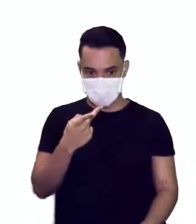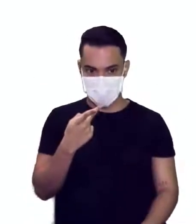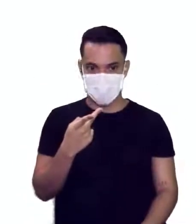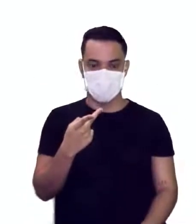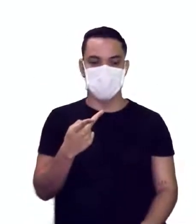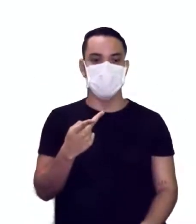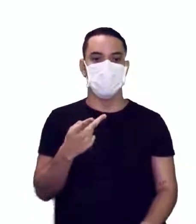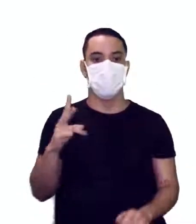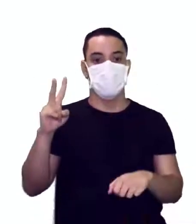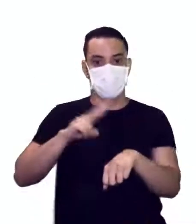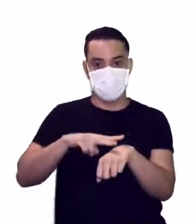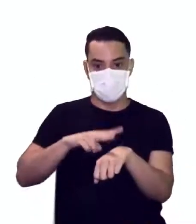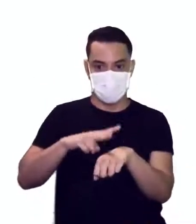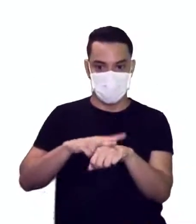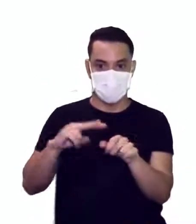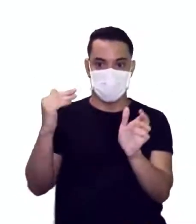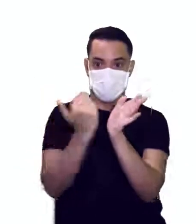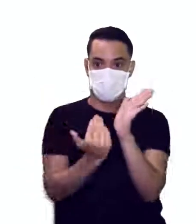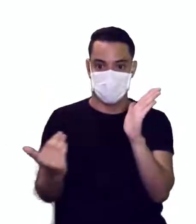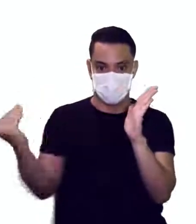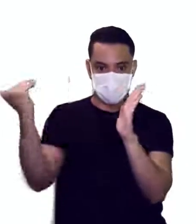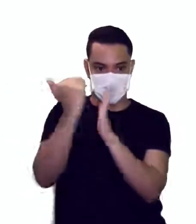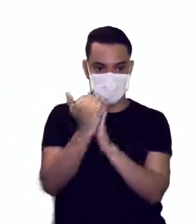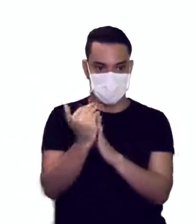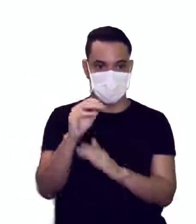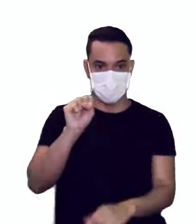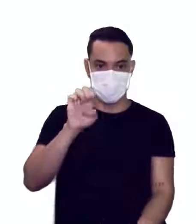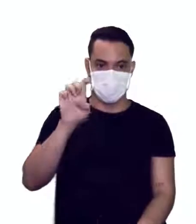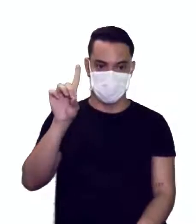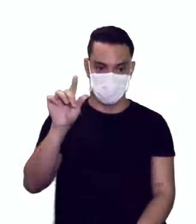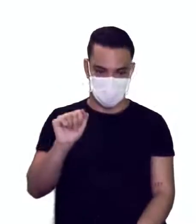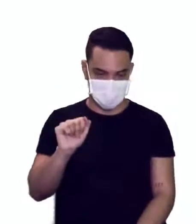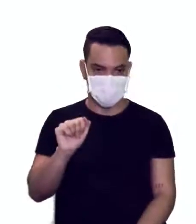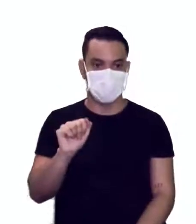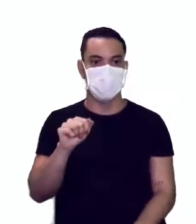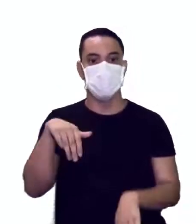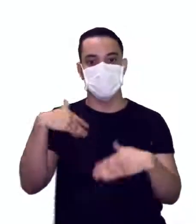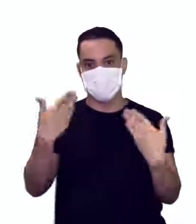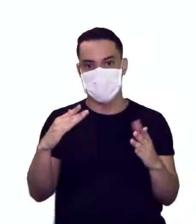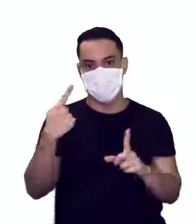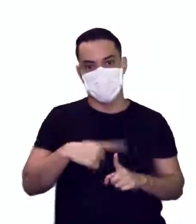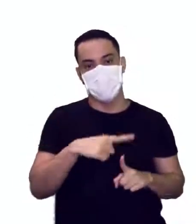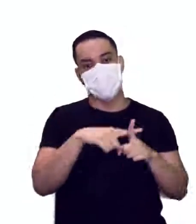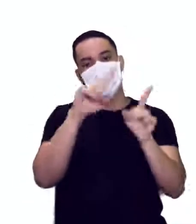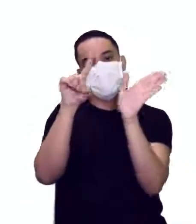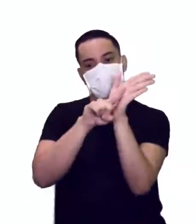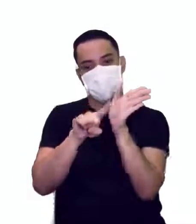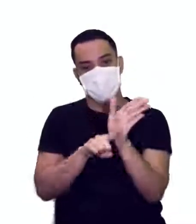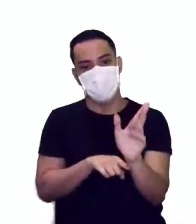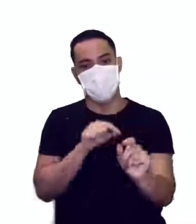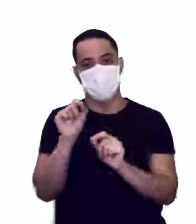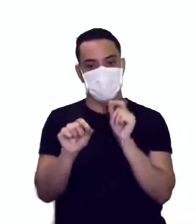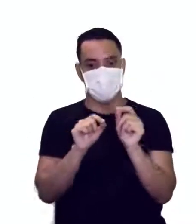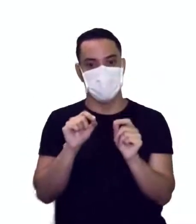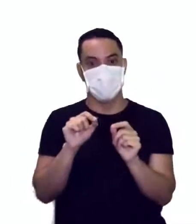vidro está acima da seda, na tabela, o sinal das cargas presentes na barra vai ser o